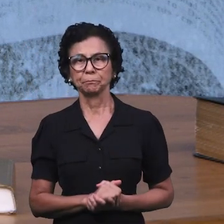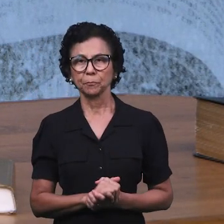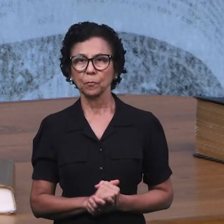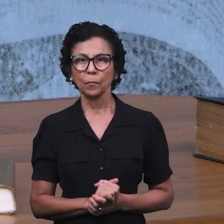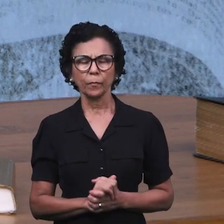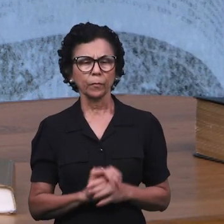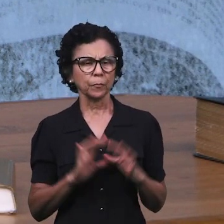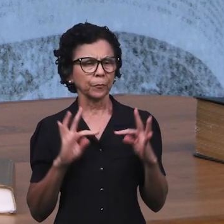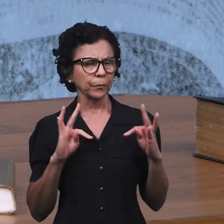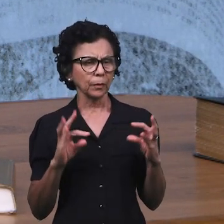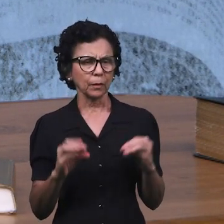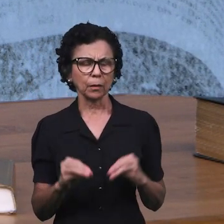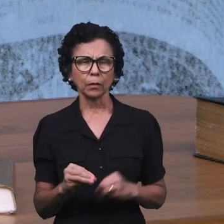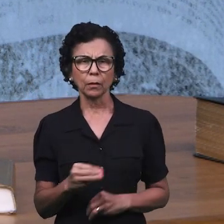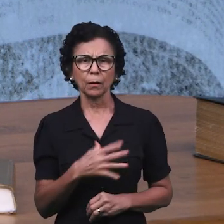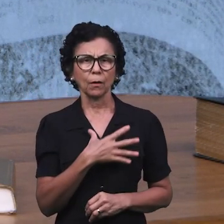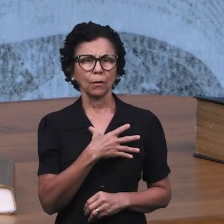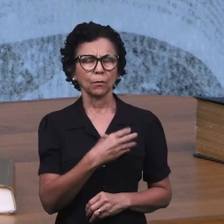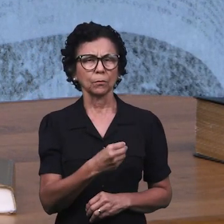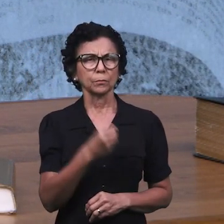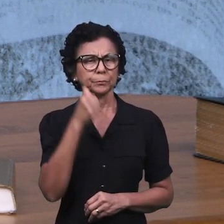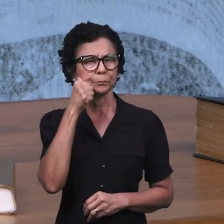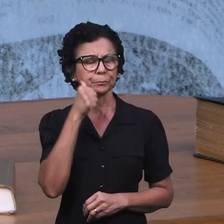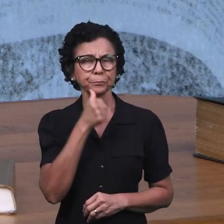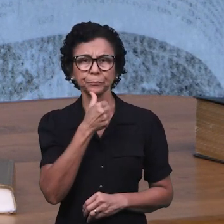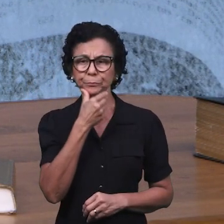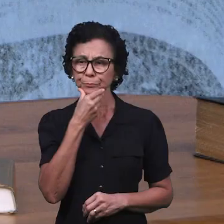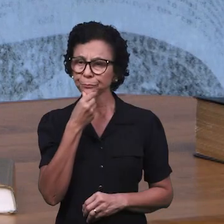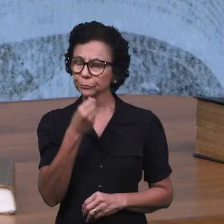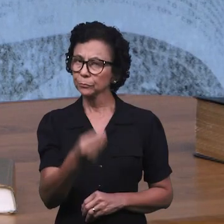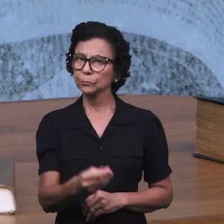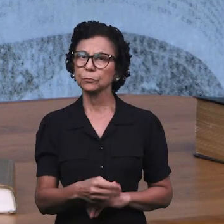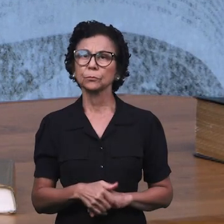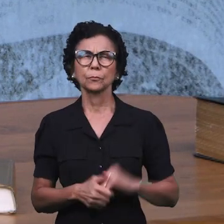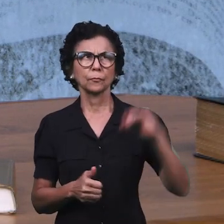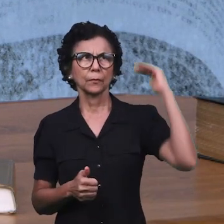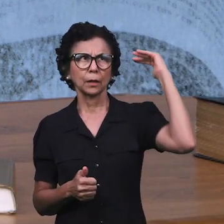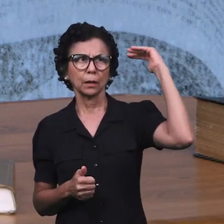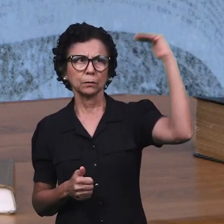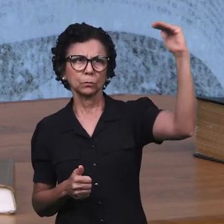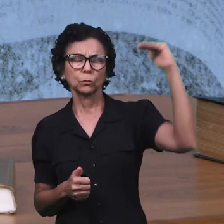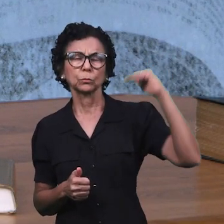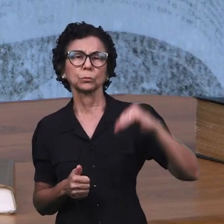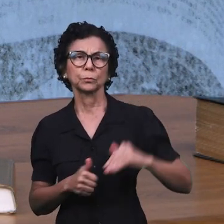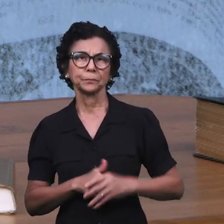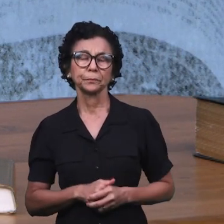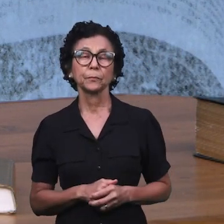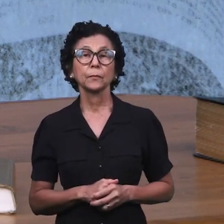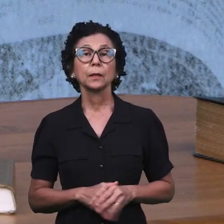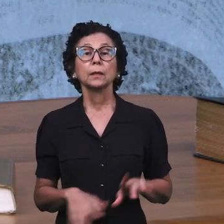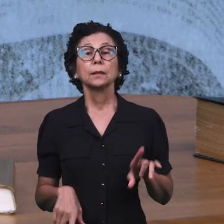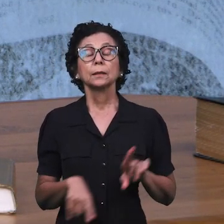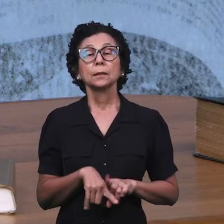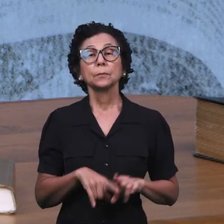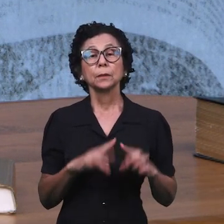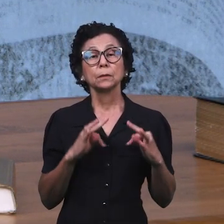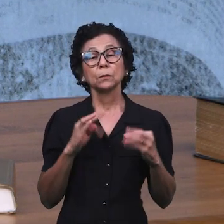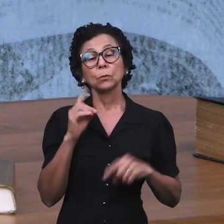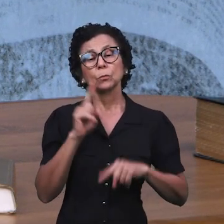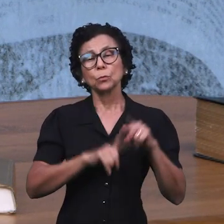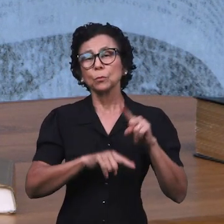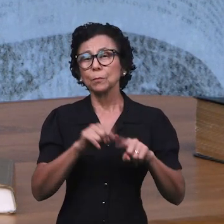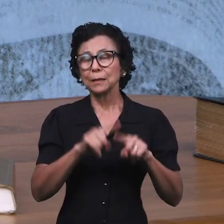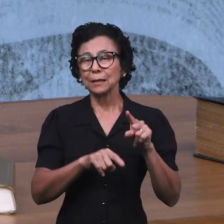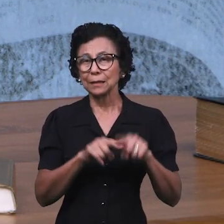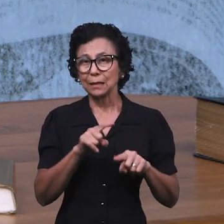os filhos e as filhas. E também, desde o despojo, até tudo quanto lhes